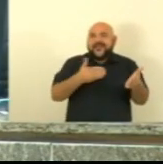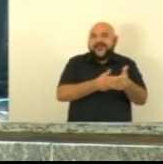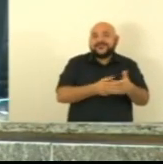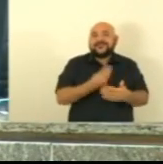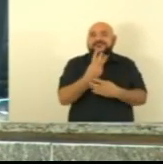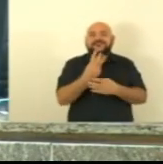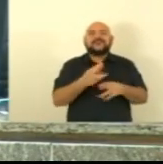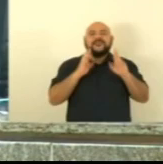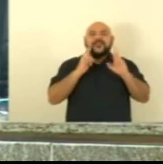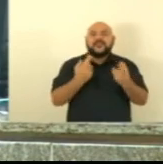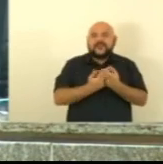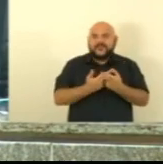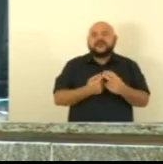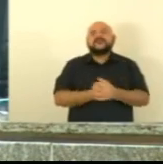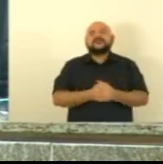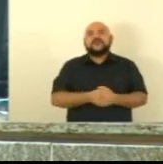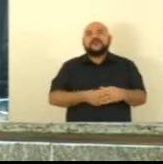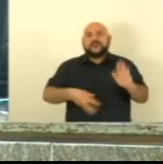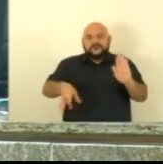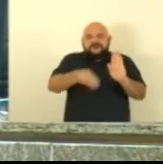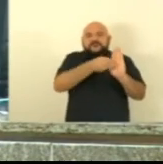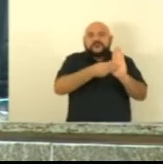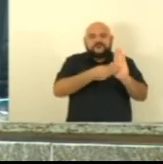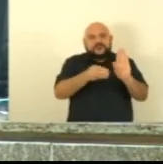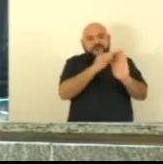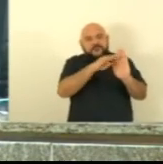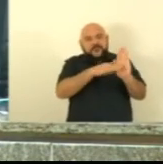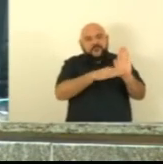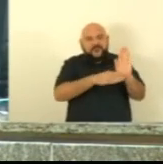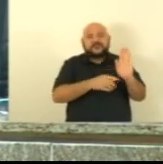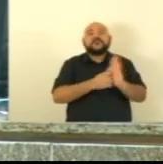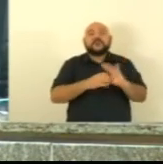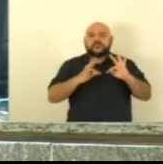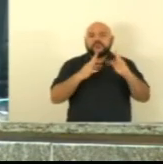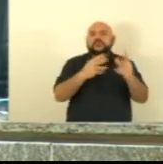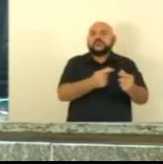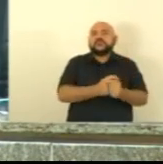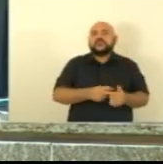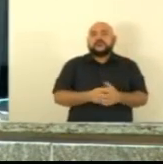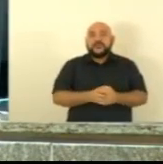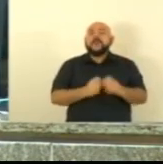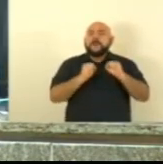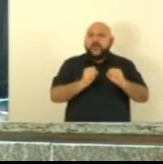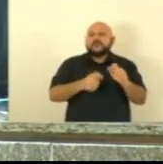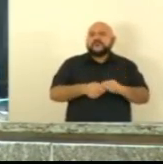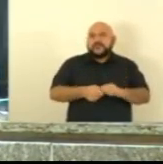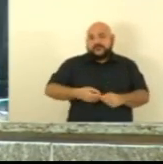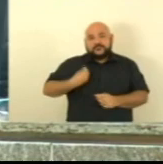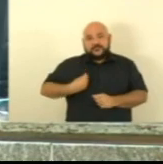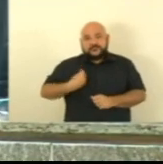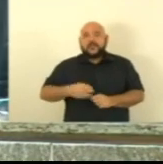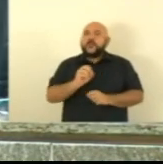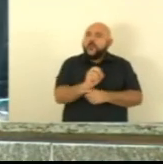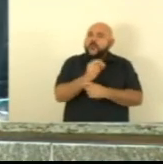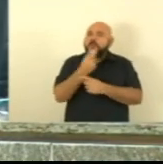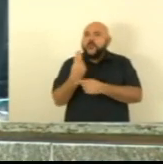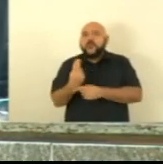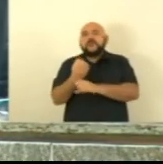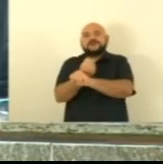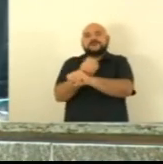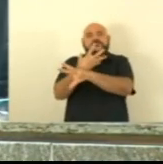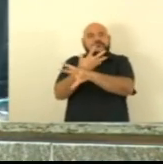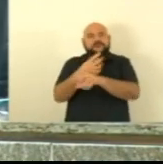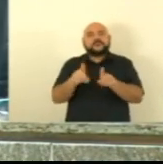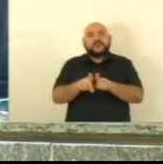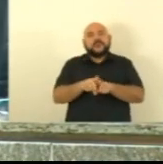ordinárias para relatar a matéria na 28ª sessão ordinária híbrida virtual e presencial do dia 19/4/2023, prazo até